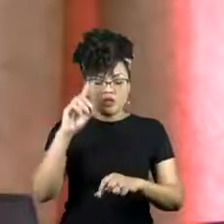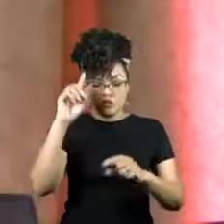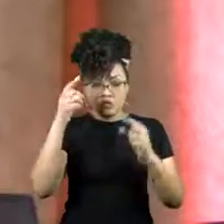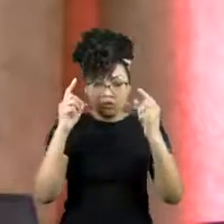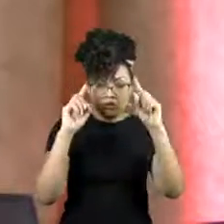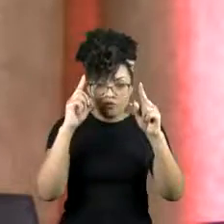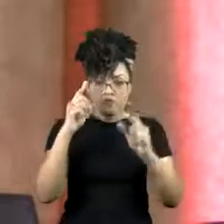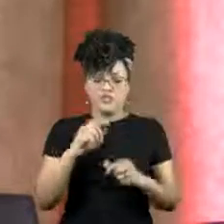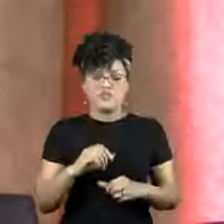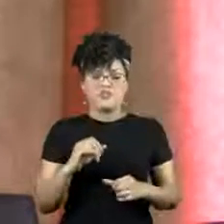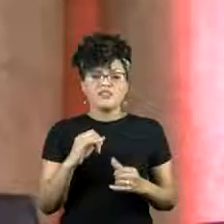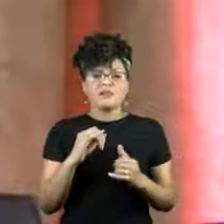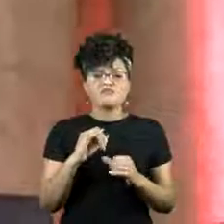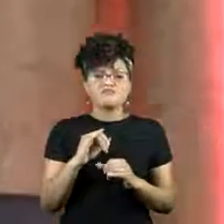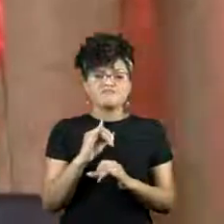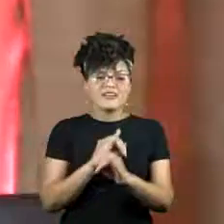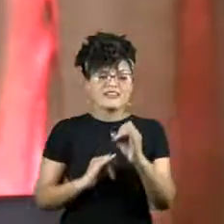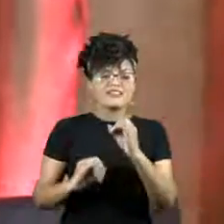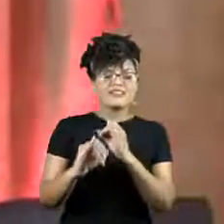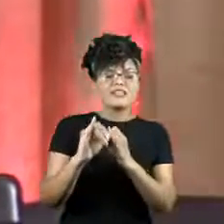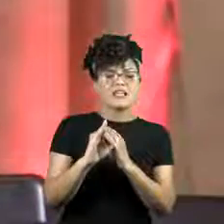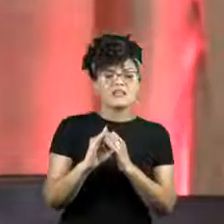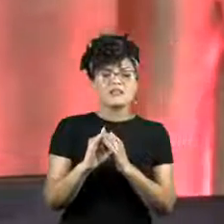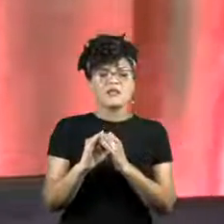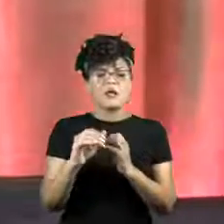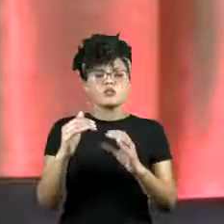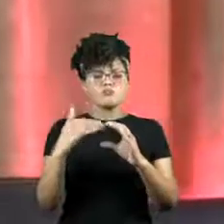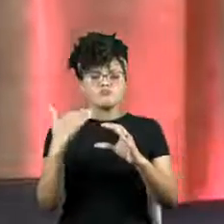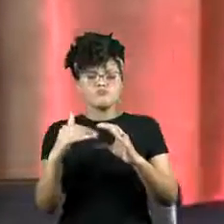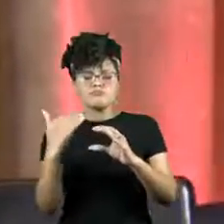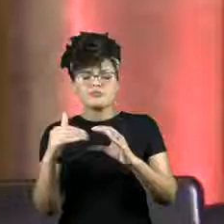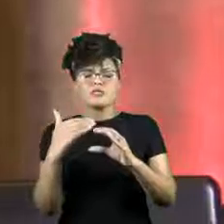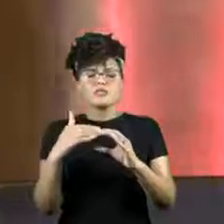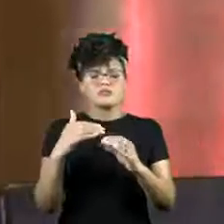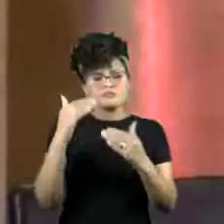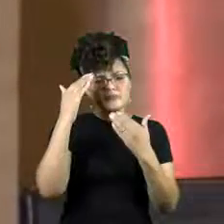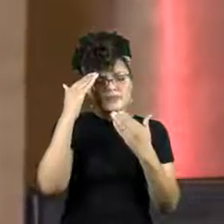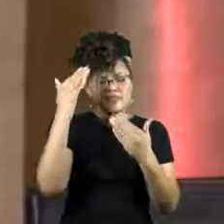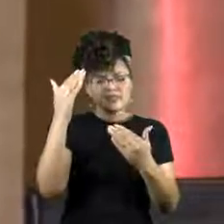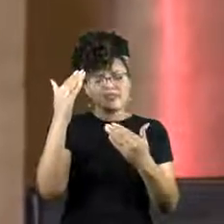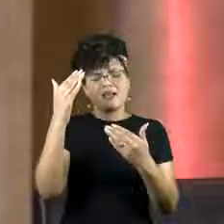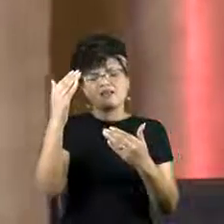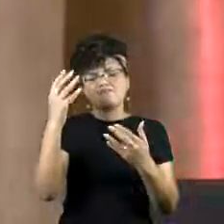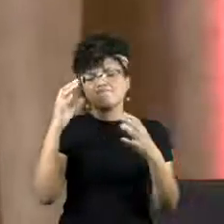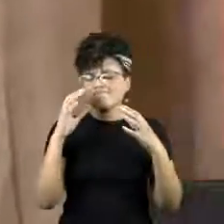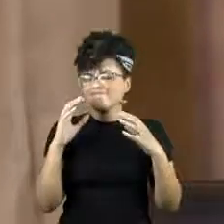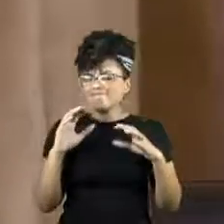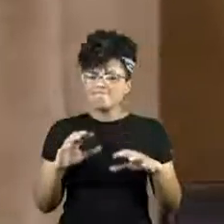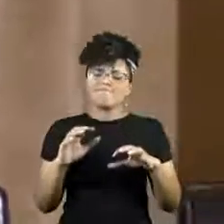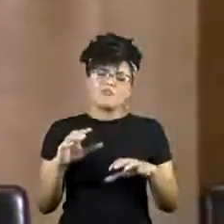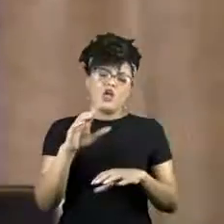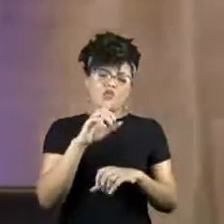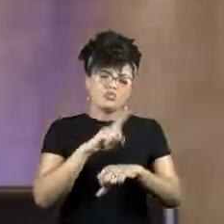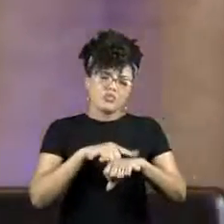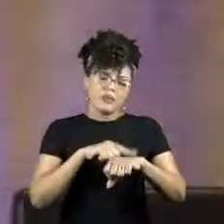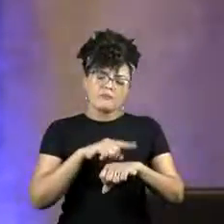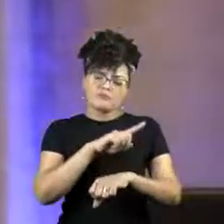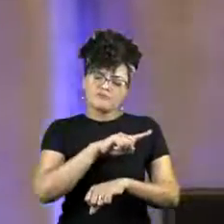da internet, dúvidas do pessoal que está aqui. Eu agradeço de verdade o tempo de vocês. Eu espero que eu tenha